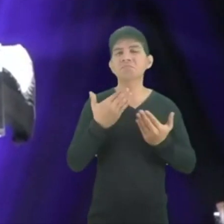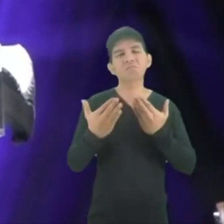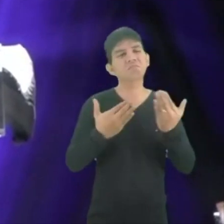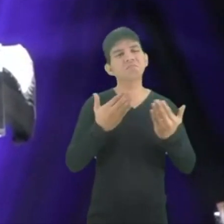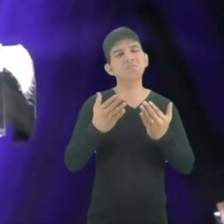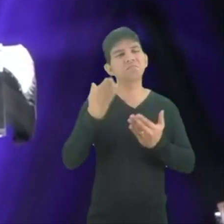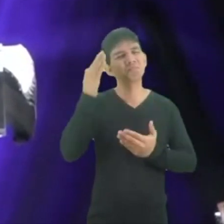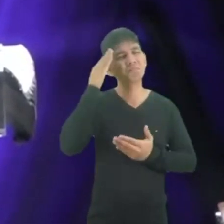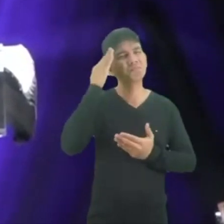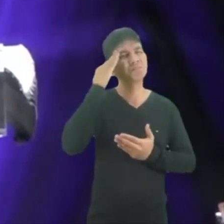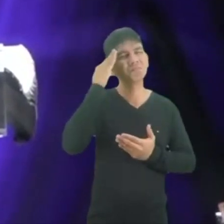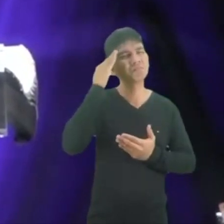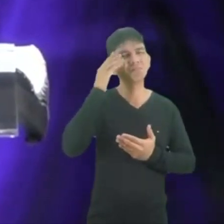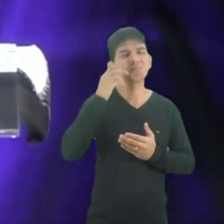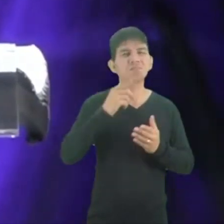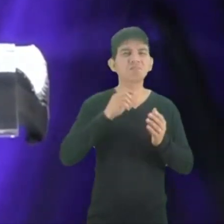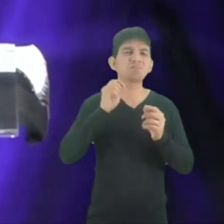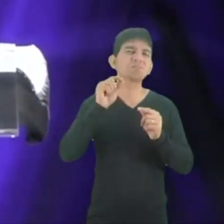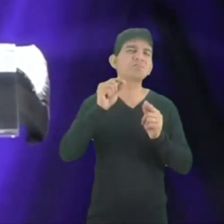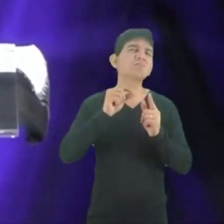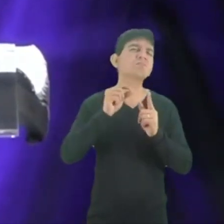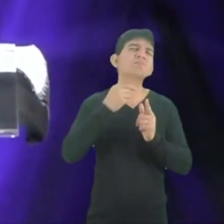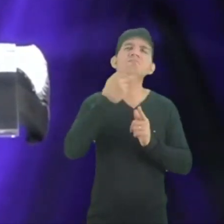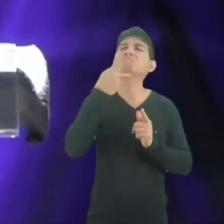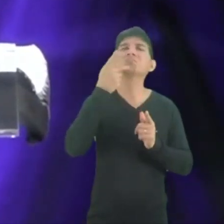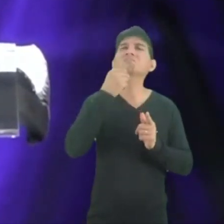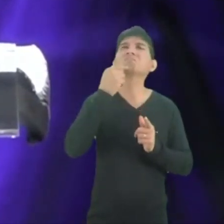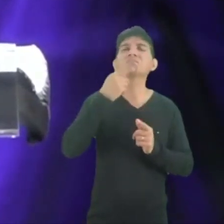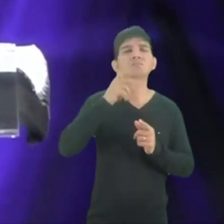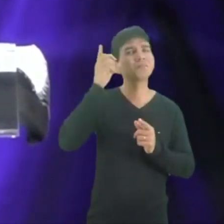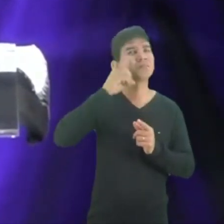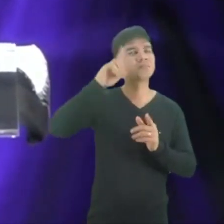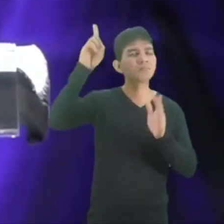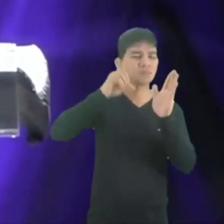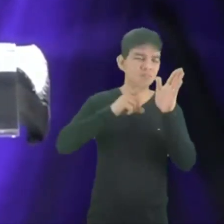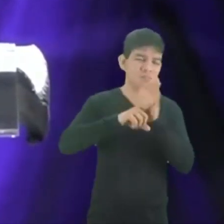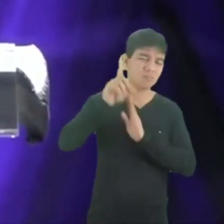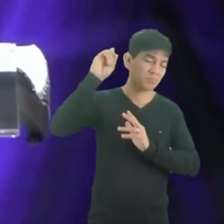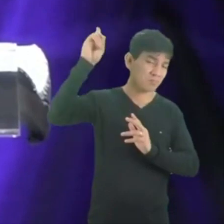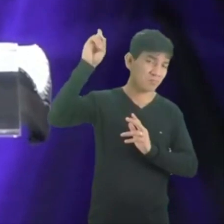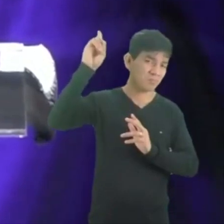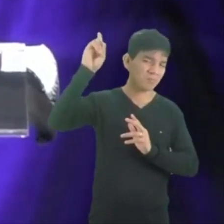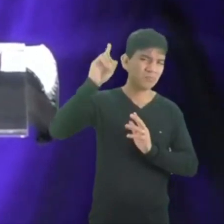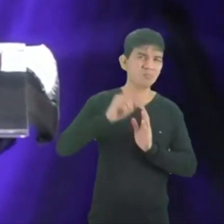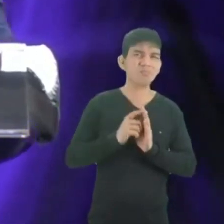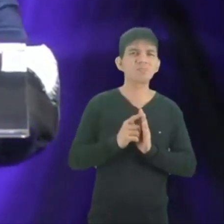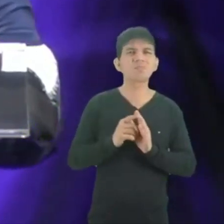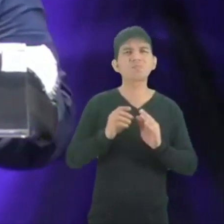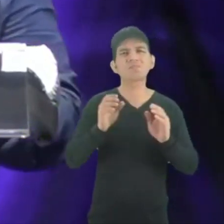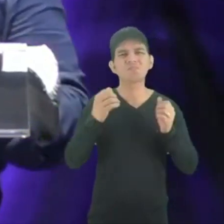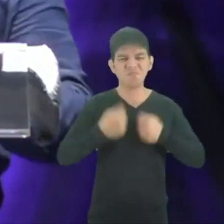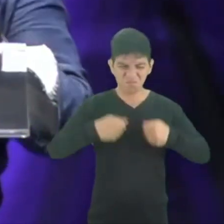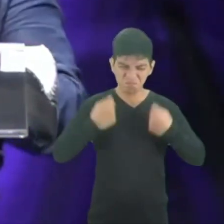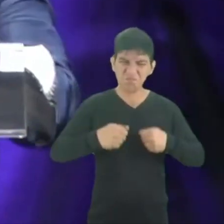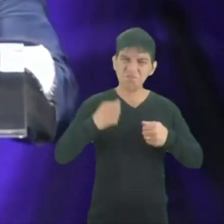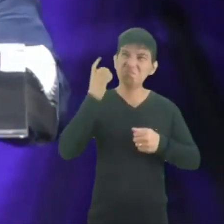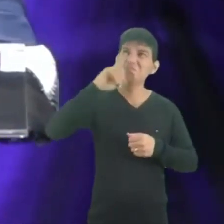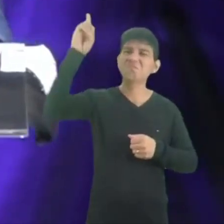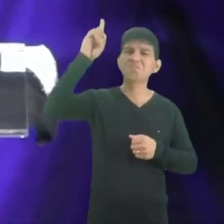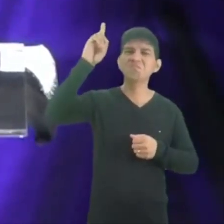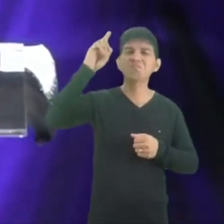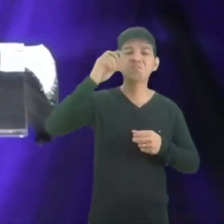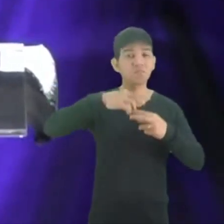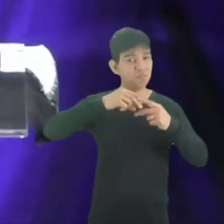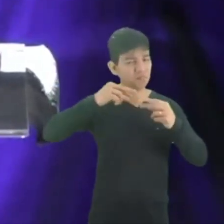temos falado contra Deus. Mas é porque nós temos exigido de Deus coisas que não